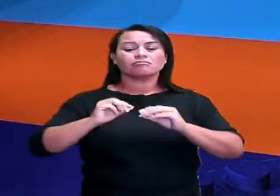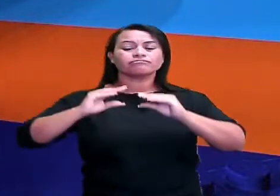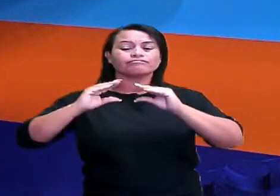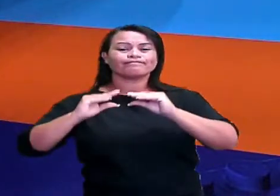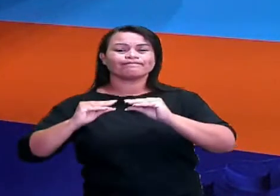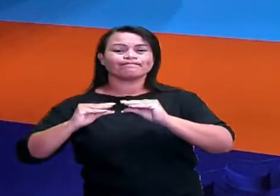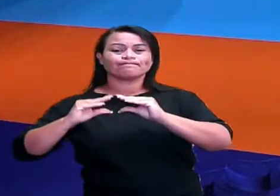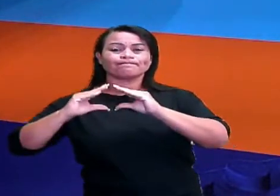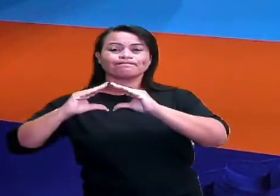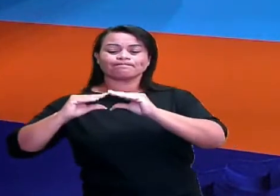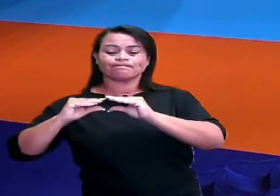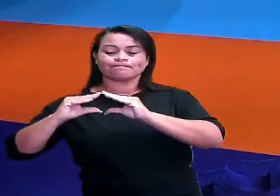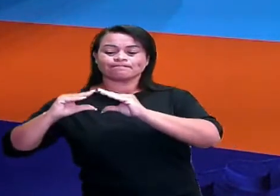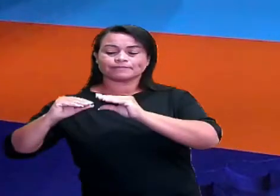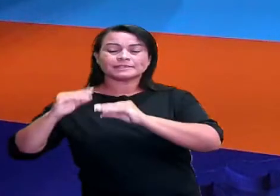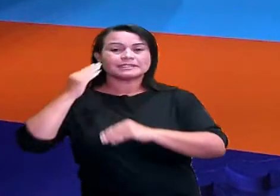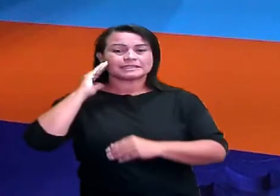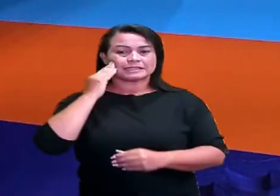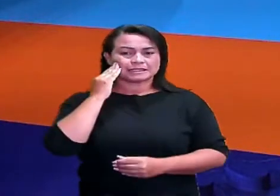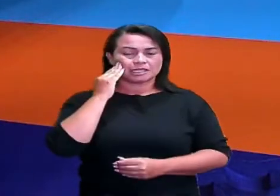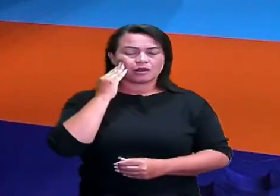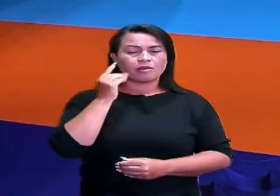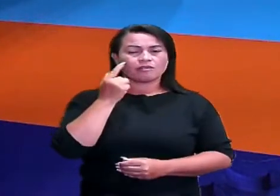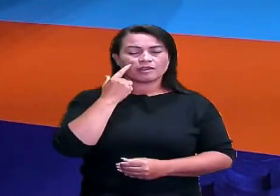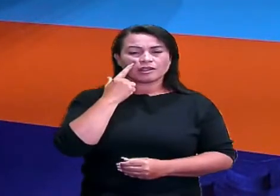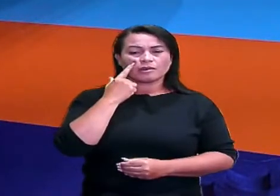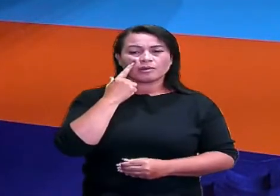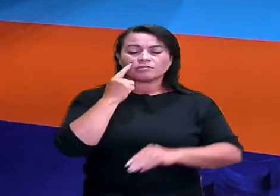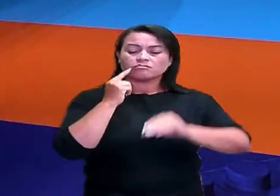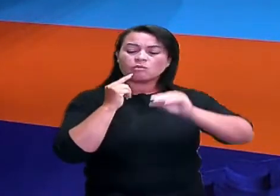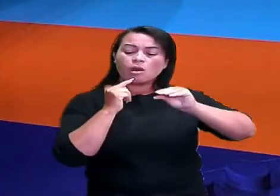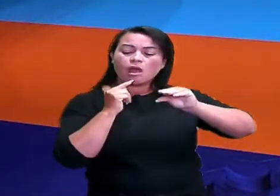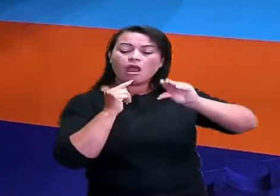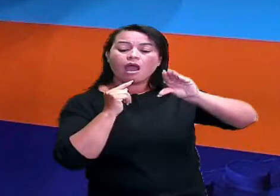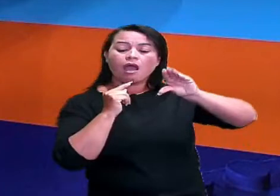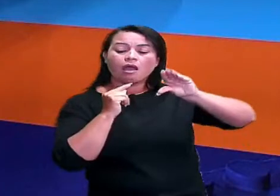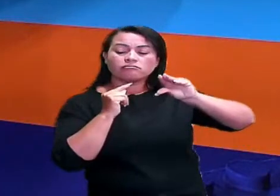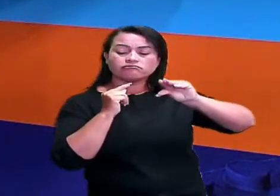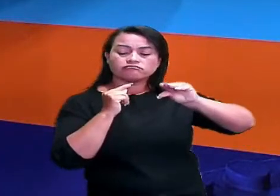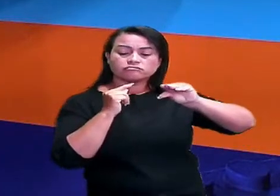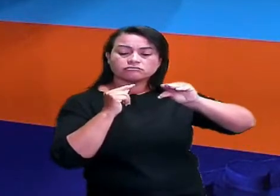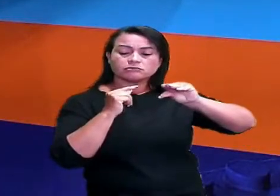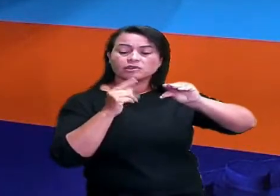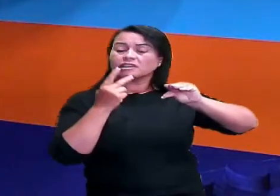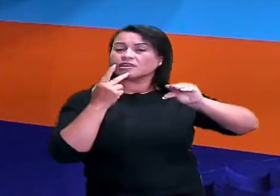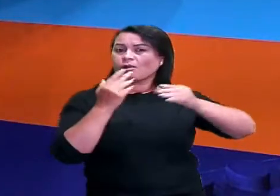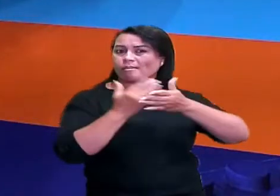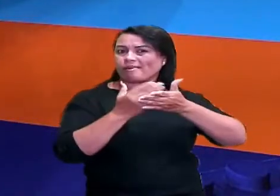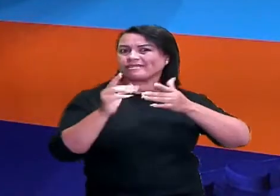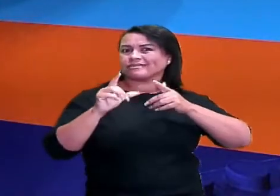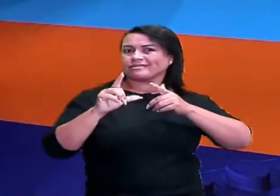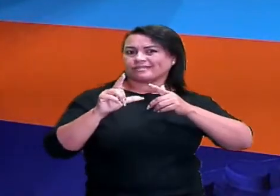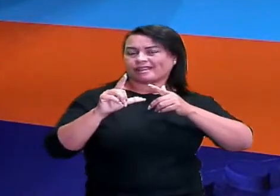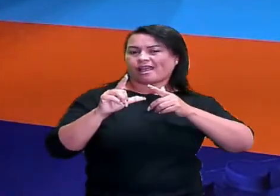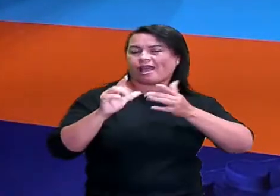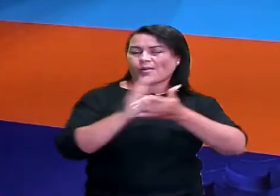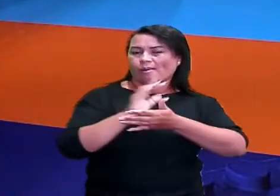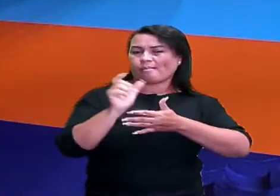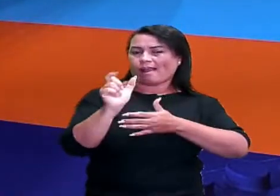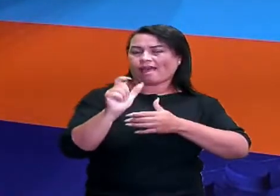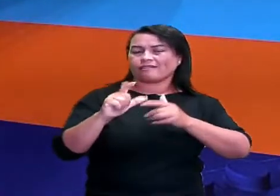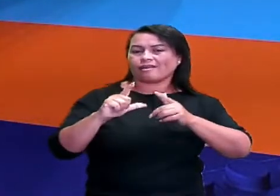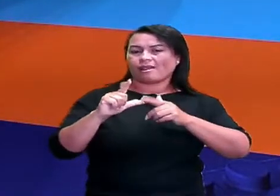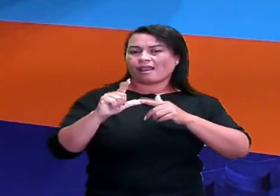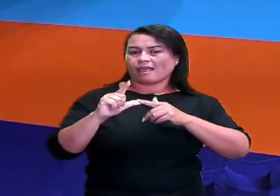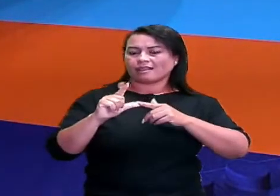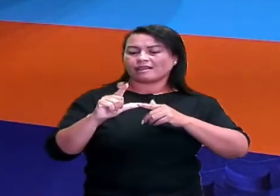L, lápis. Observa que quando a gente vai falar alguma palavra que começa com essa letra aqui, este som, a gente sempre coloca